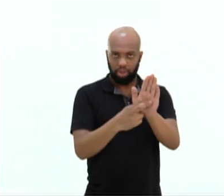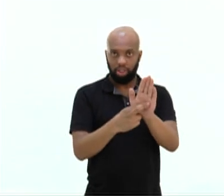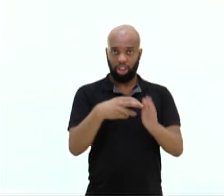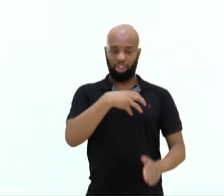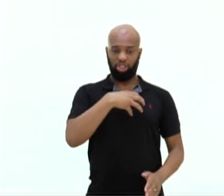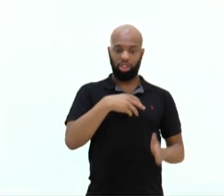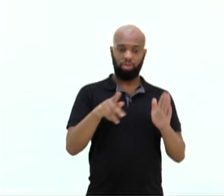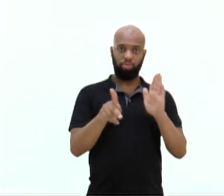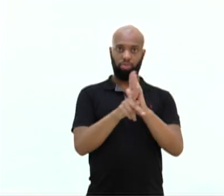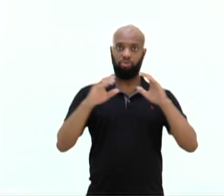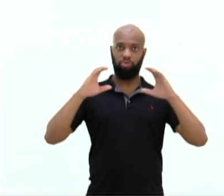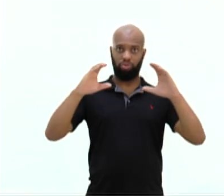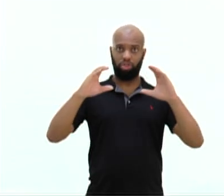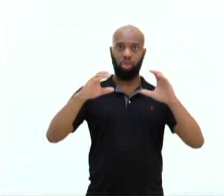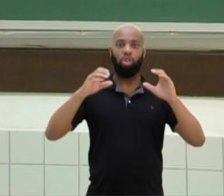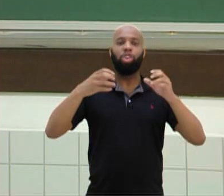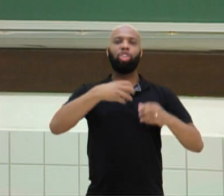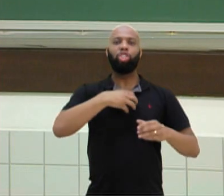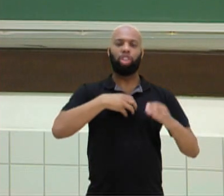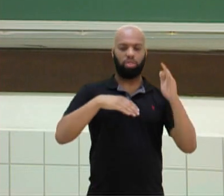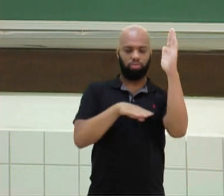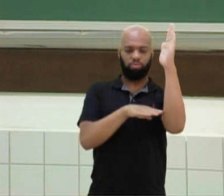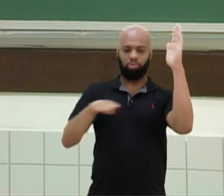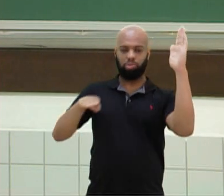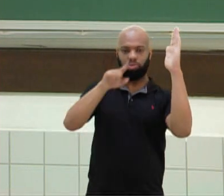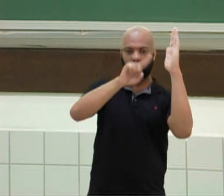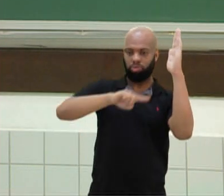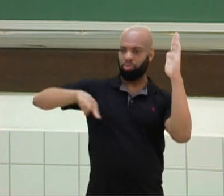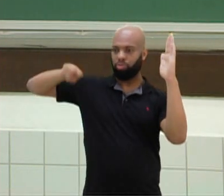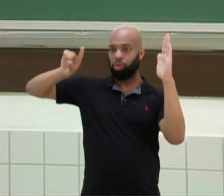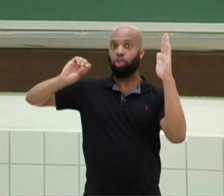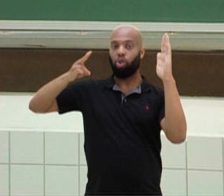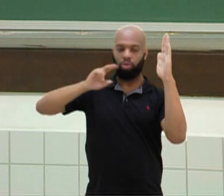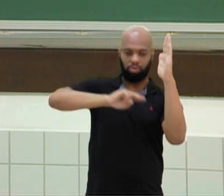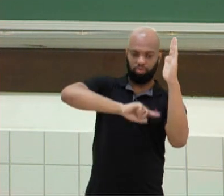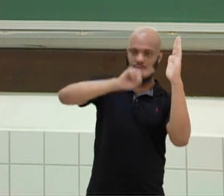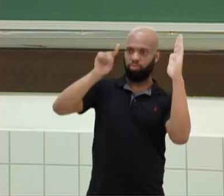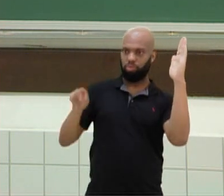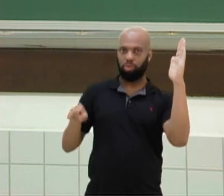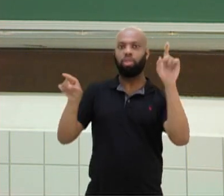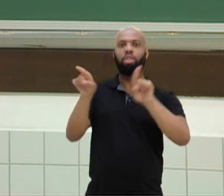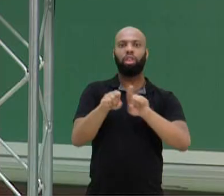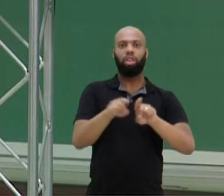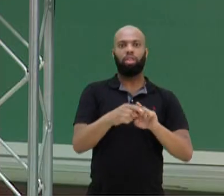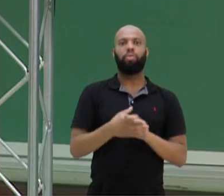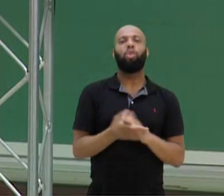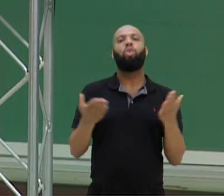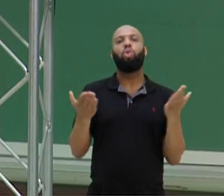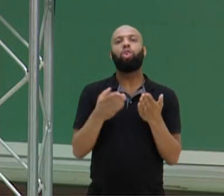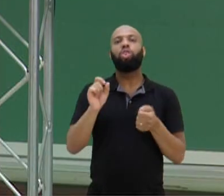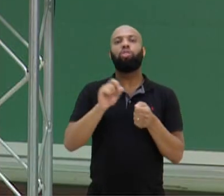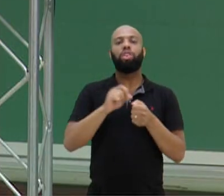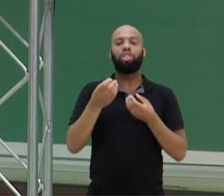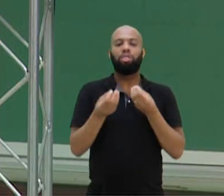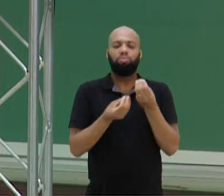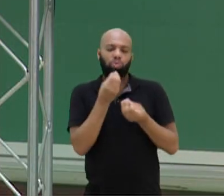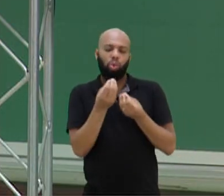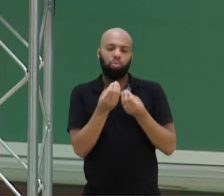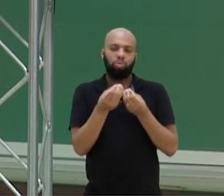plano cartesiano. E essa representação gráfica nós vamos fazer com mais esmero, com mais